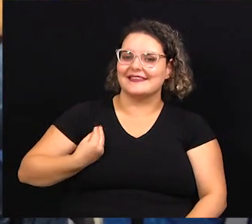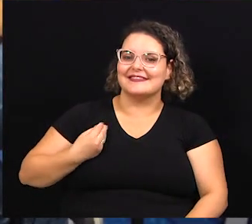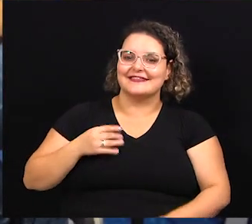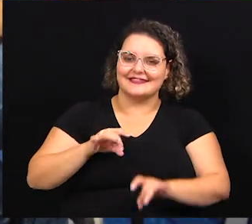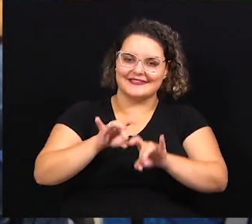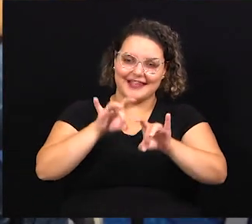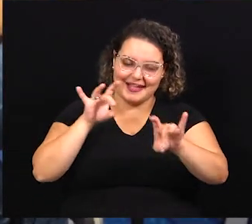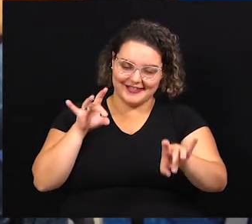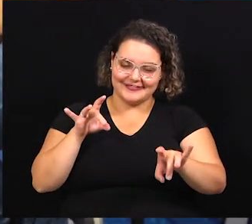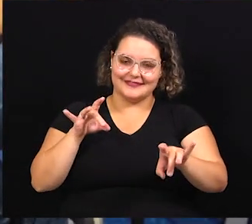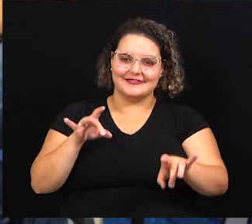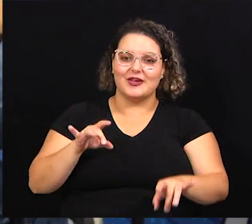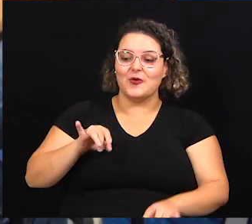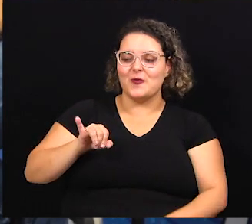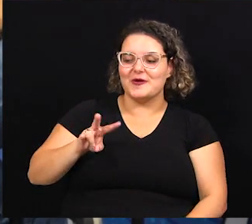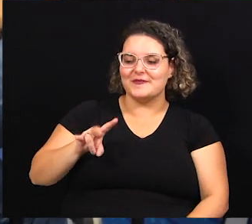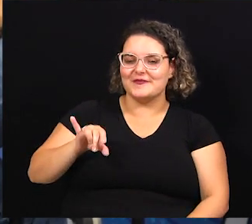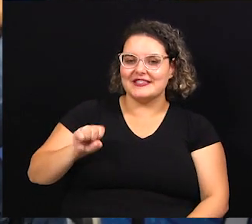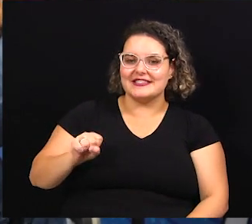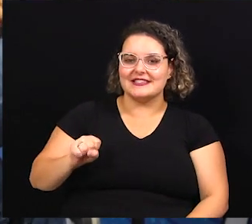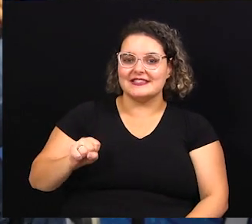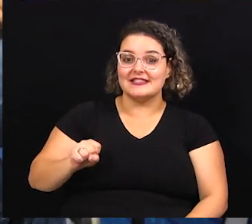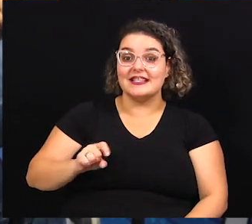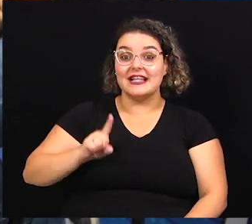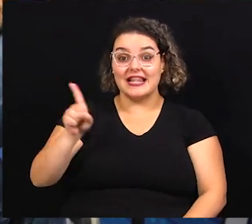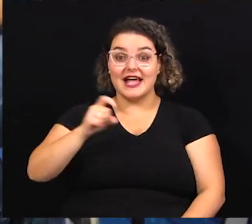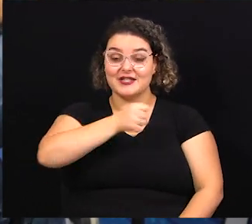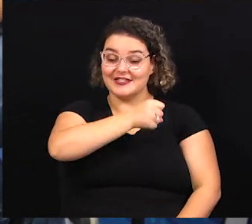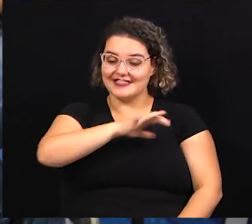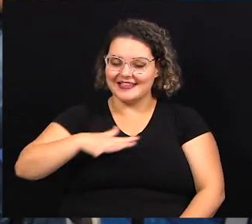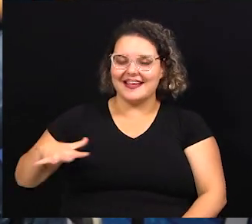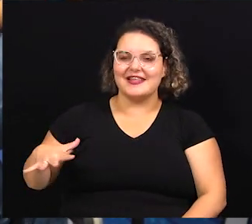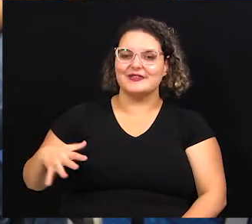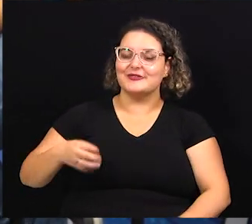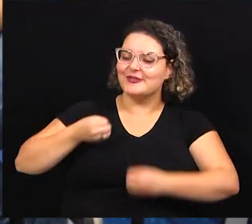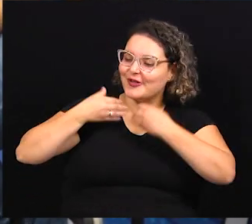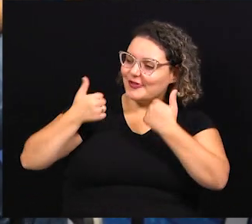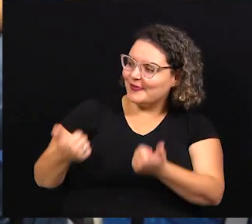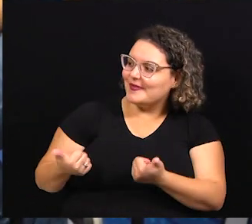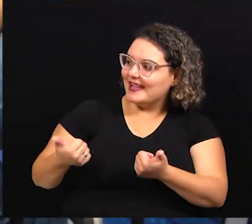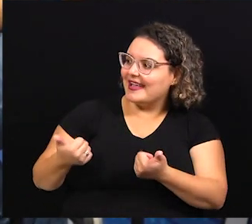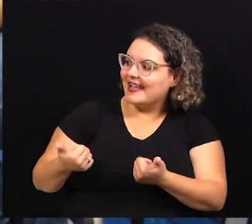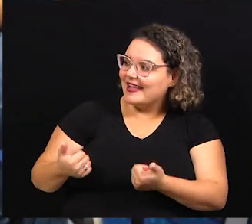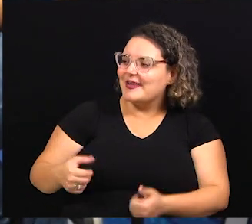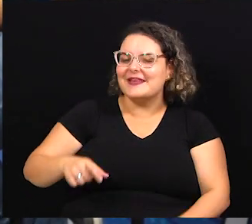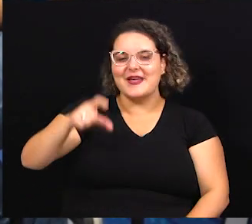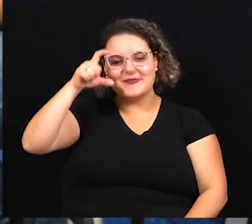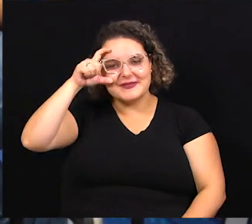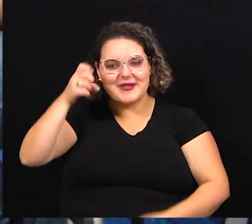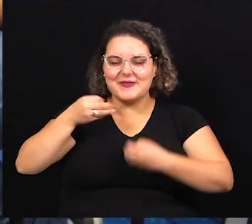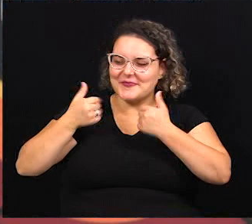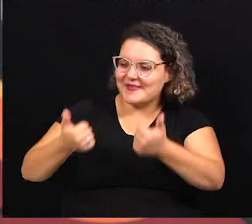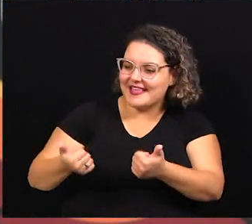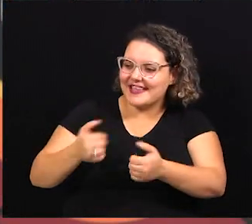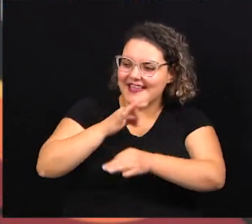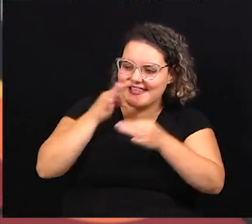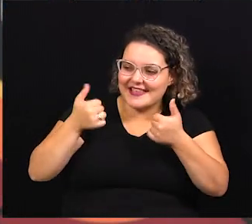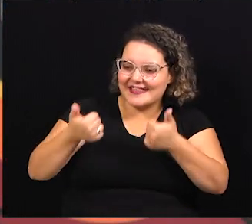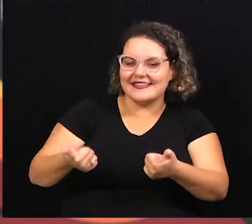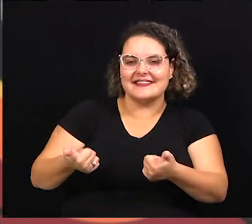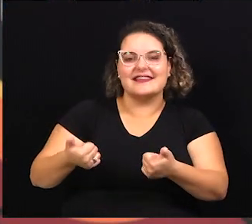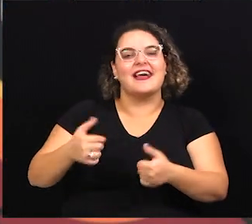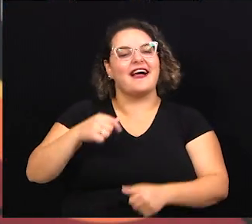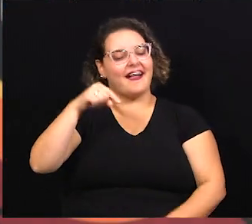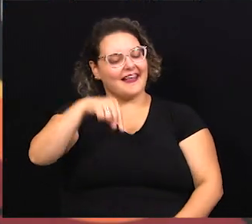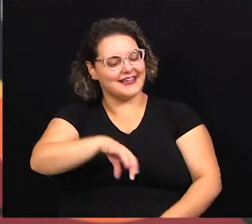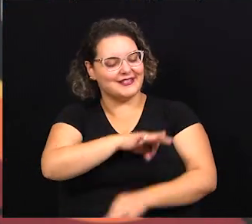conectado comigo, é o Ives, diretamente de Santos. Tudo bem, Ives? E aí, Michel, tudo ótimo por aí? Tudo